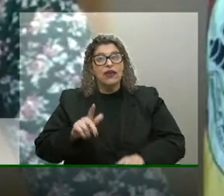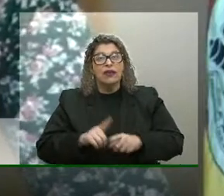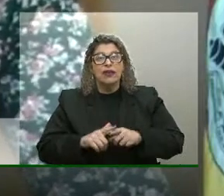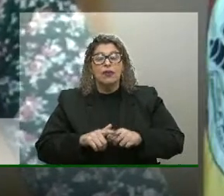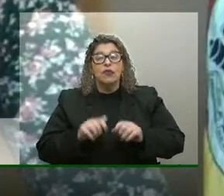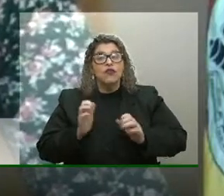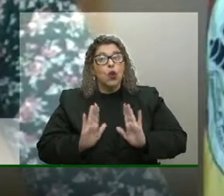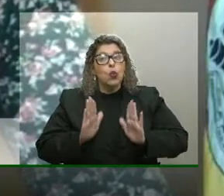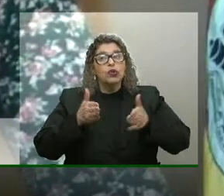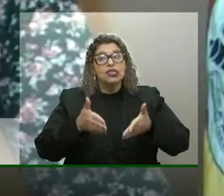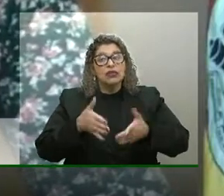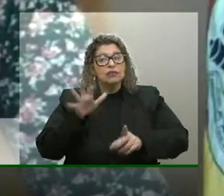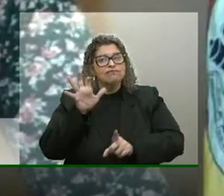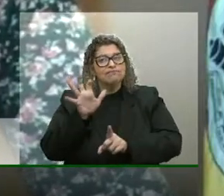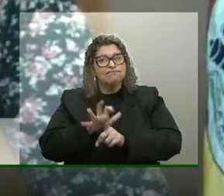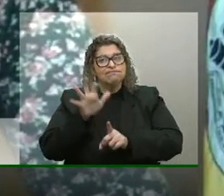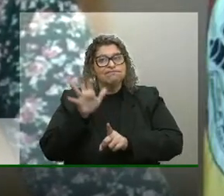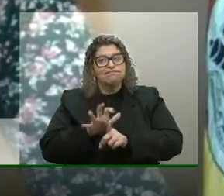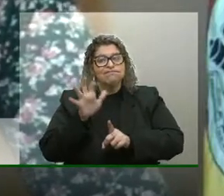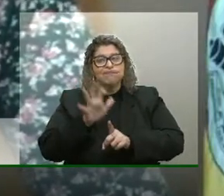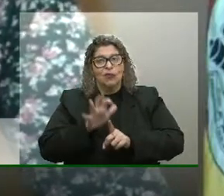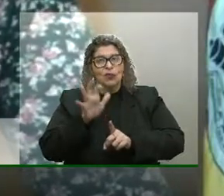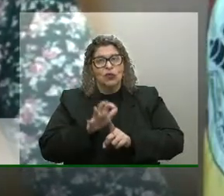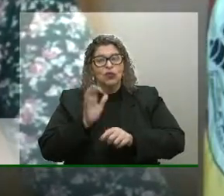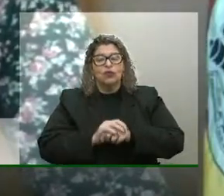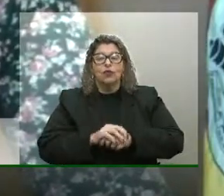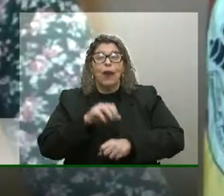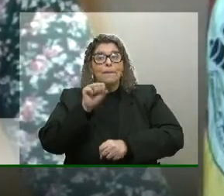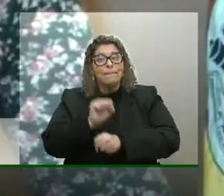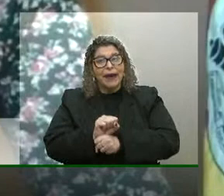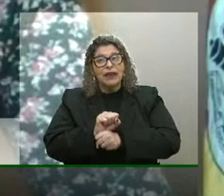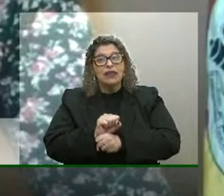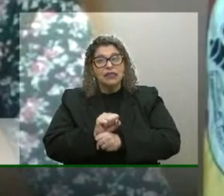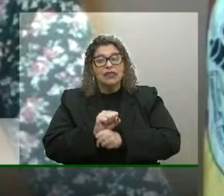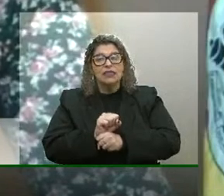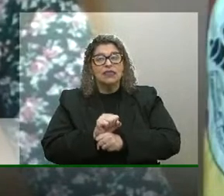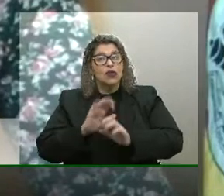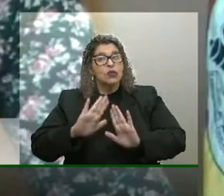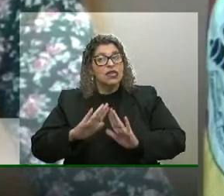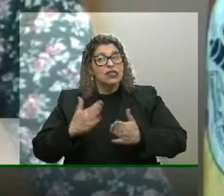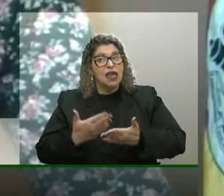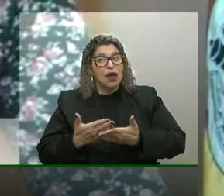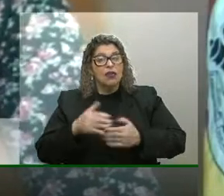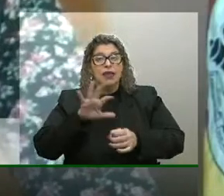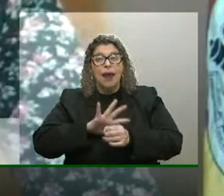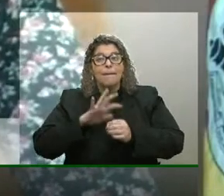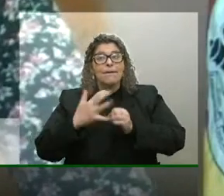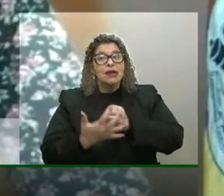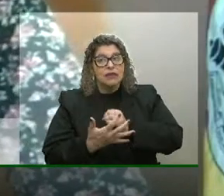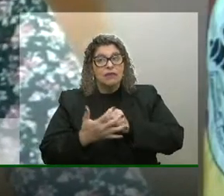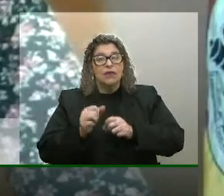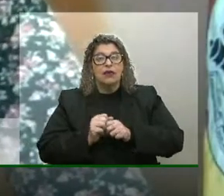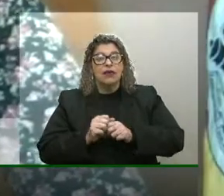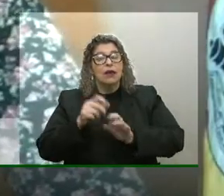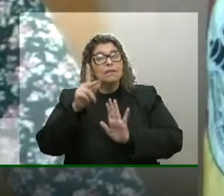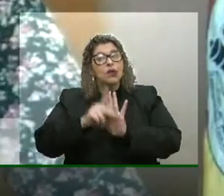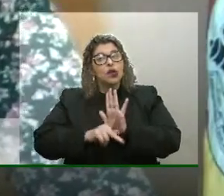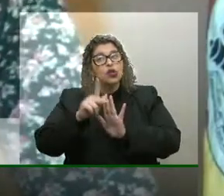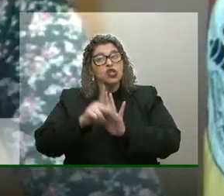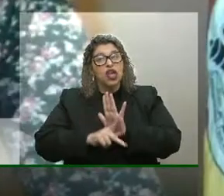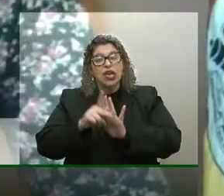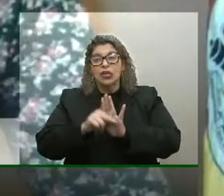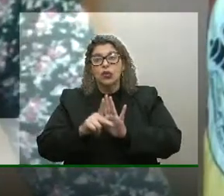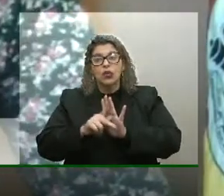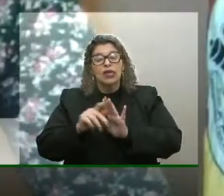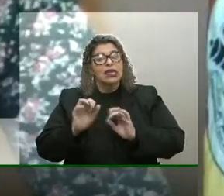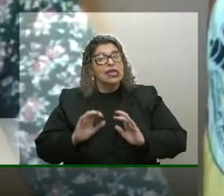foi diretamente atingido pela paralisação das aulas durante a pandemia, embora o projeto não atinja todos